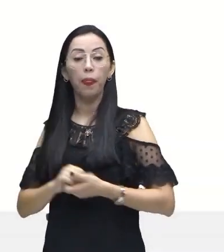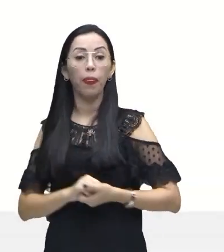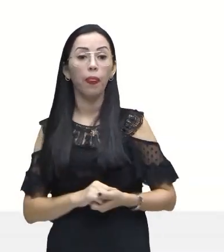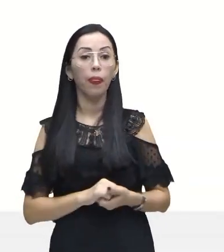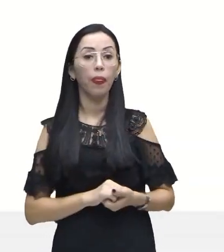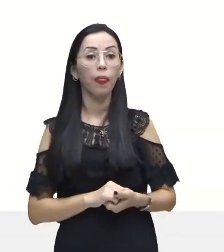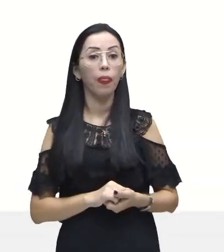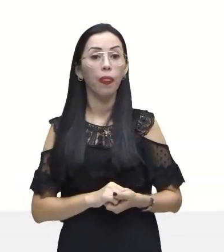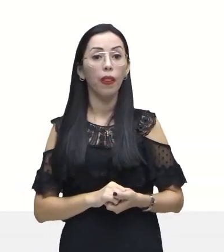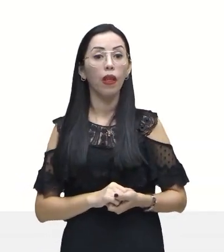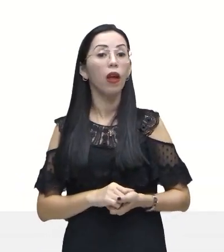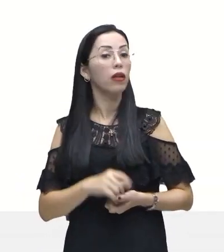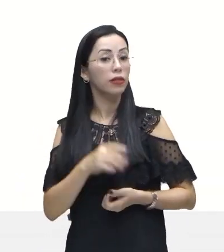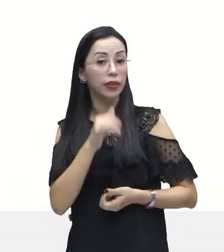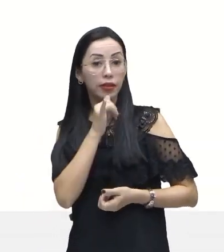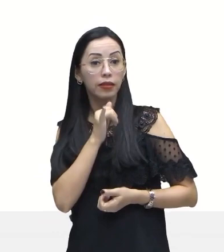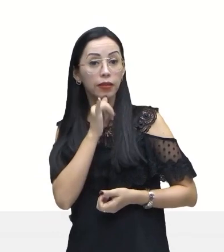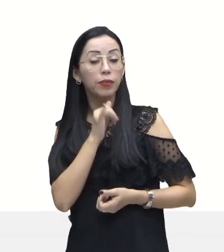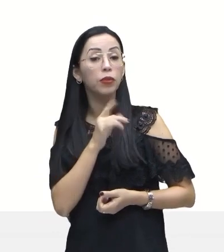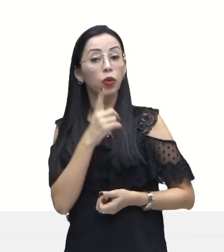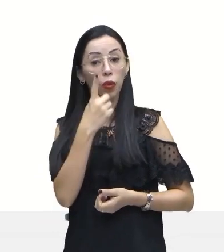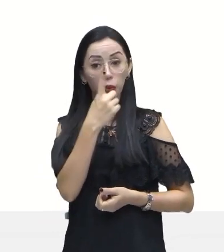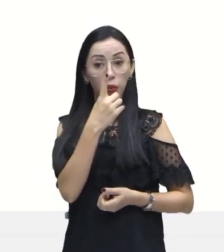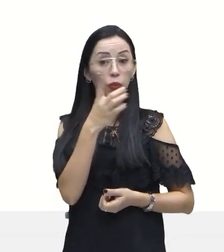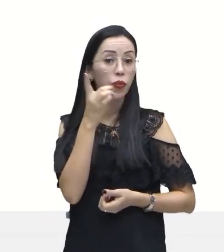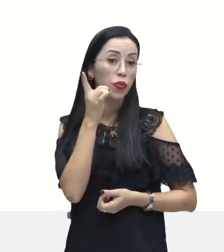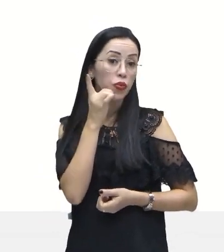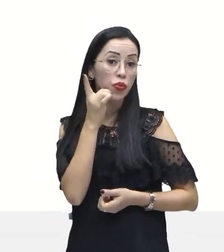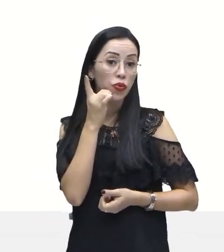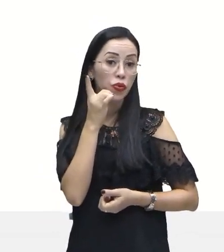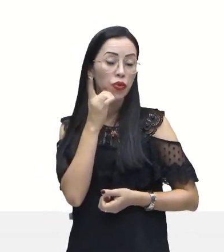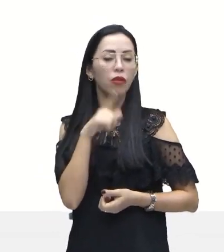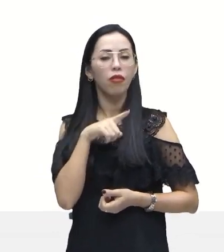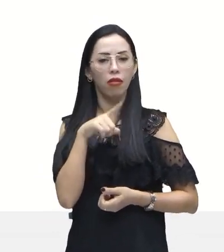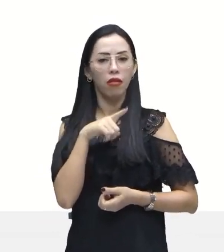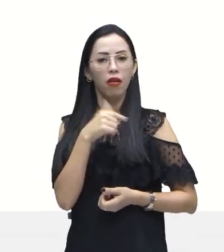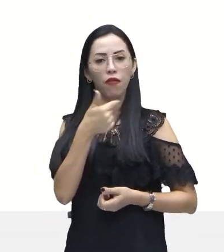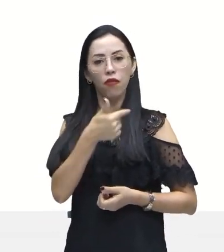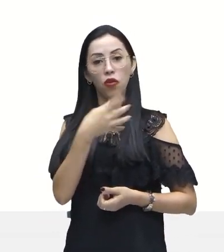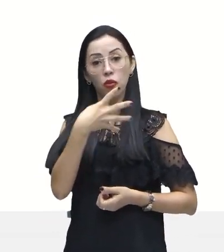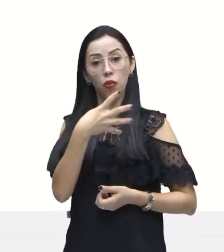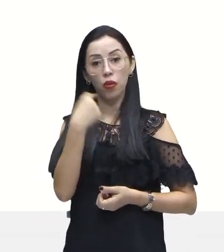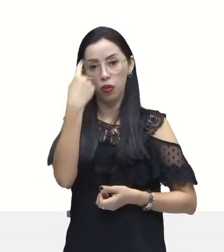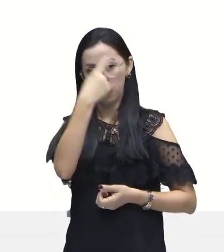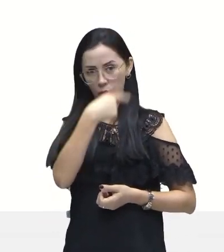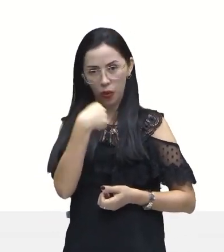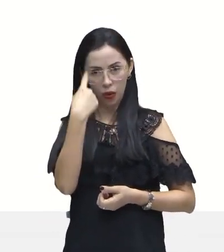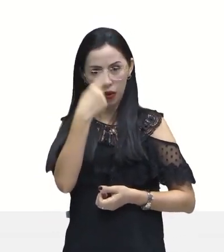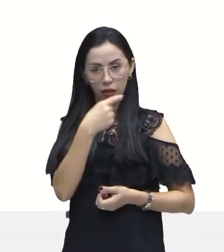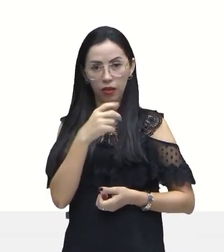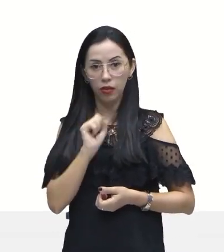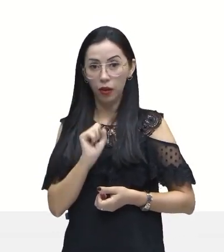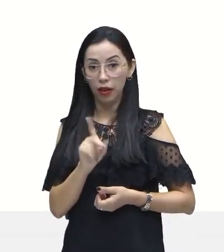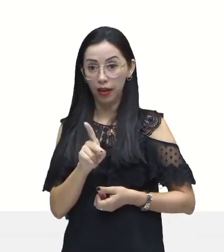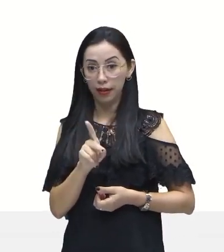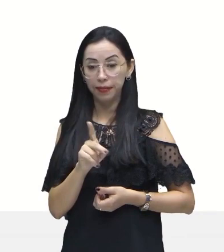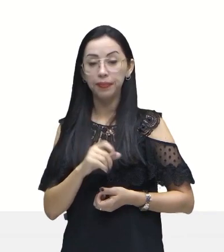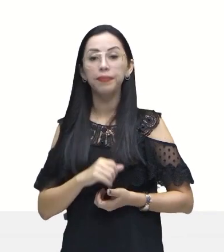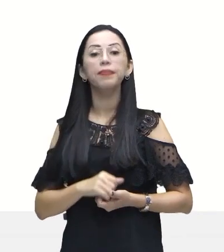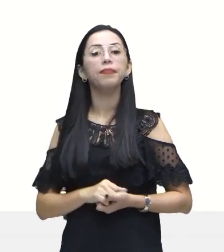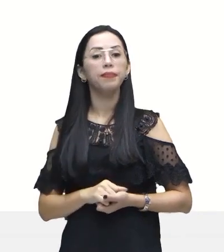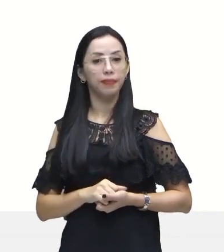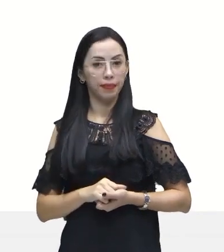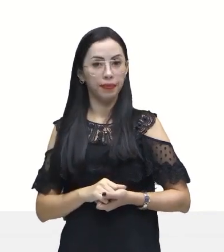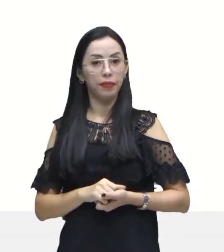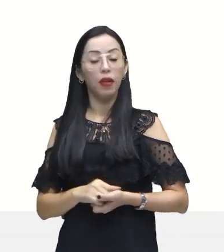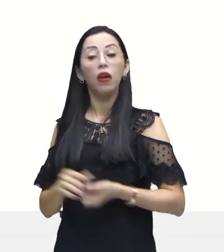Que um dia possui 24 horas. Essa é a medida padrão que